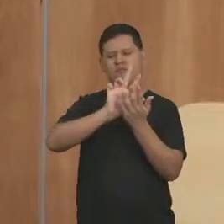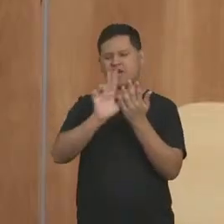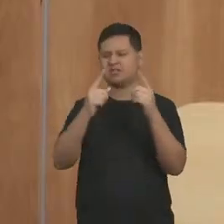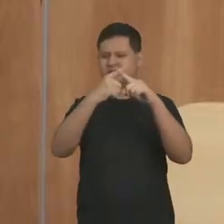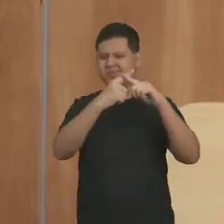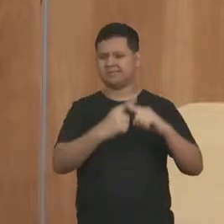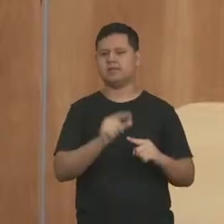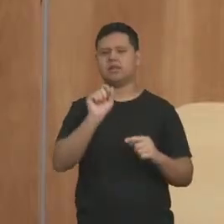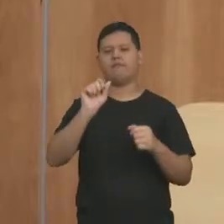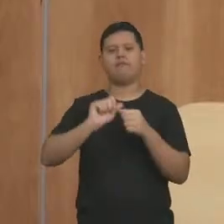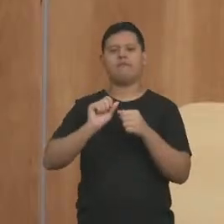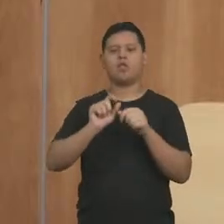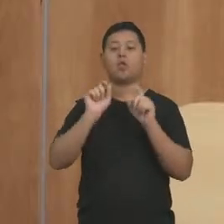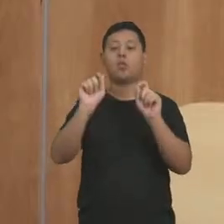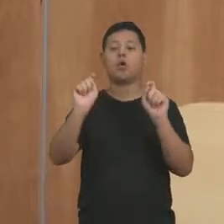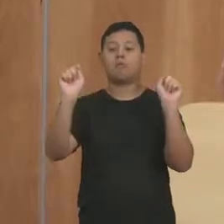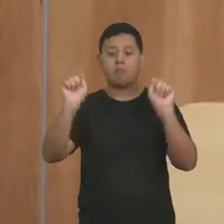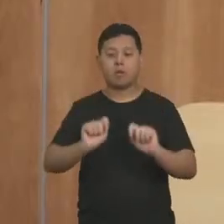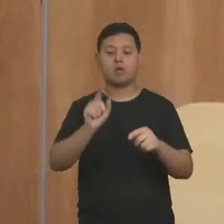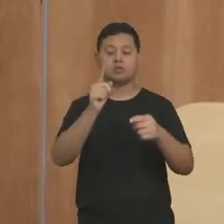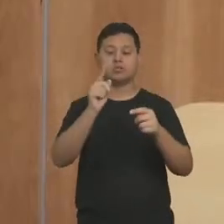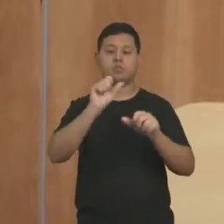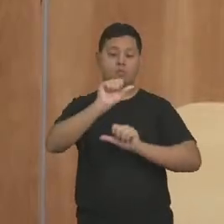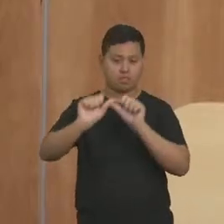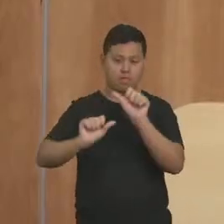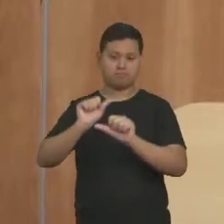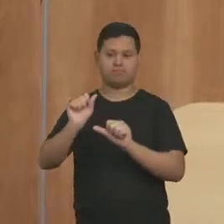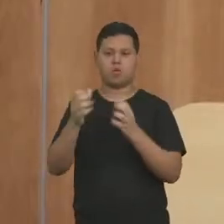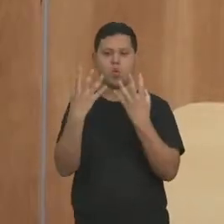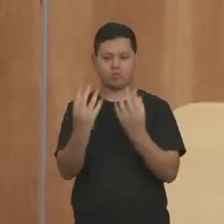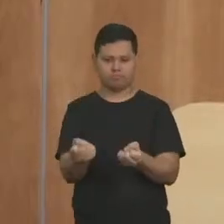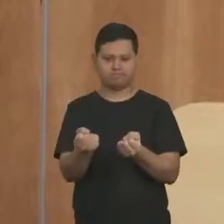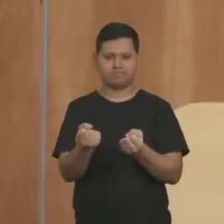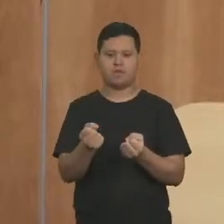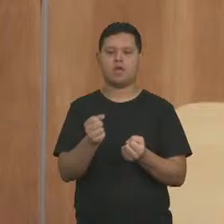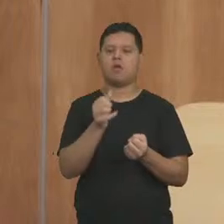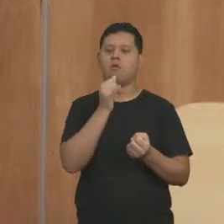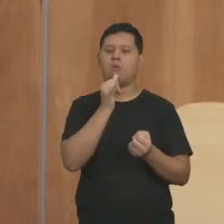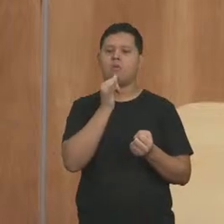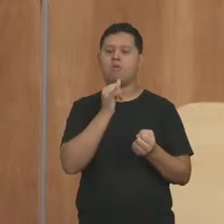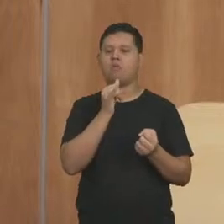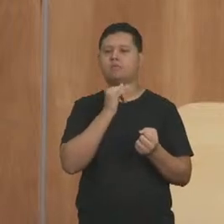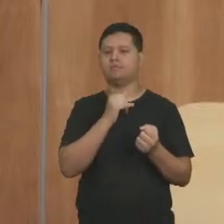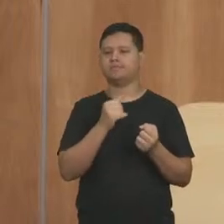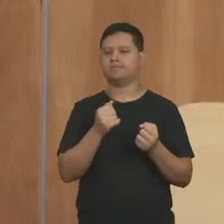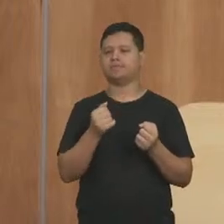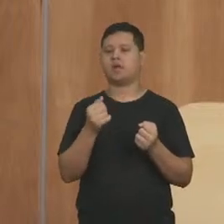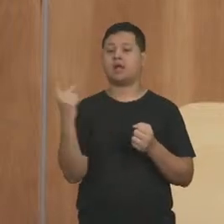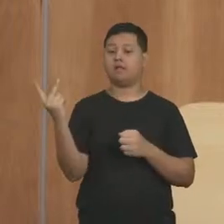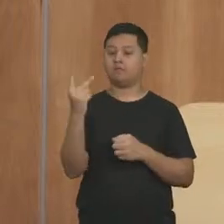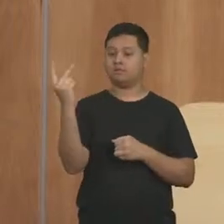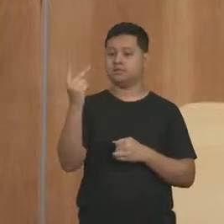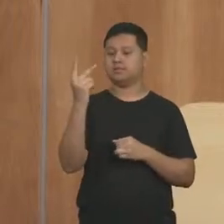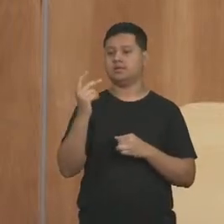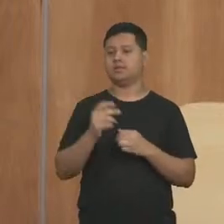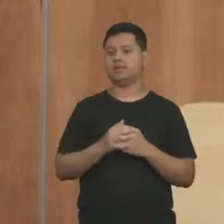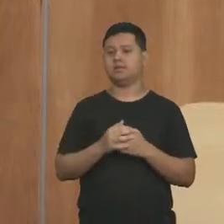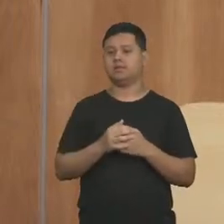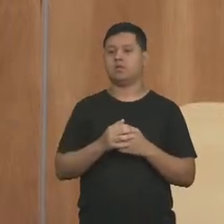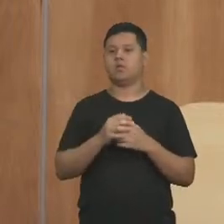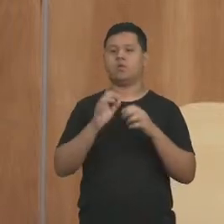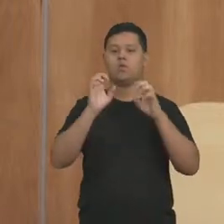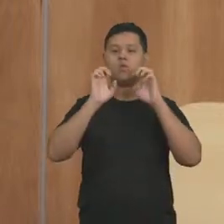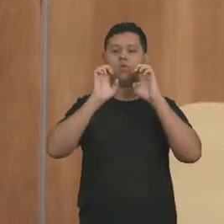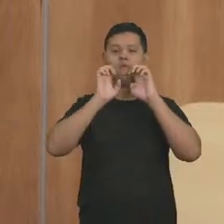serem tomadas, o que podemos assumir? Por exemplo, nós chamamos de valorizar o evangelho